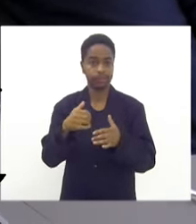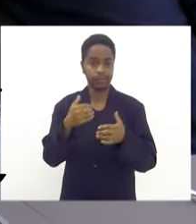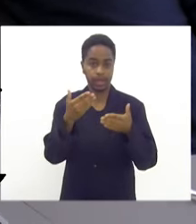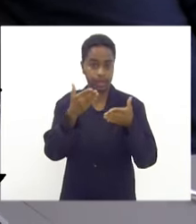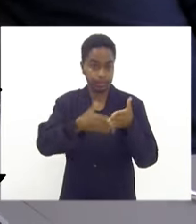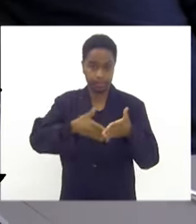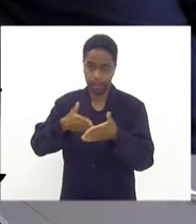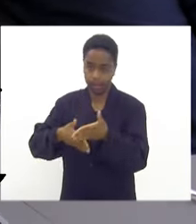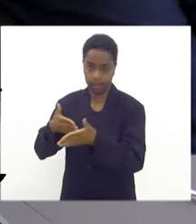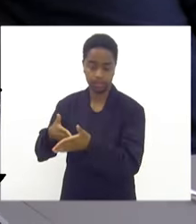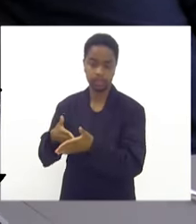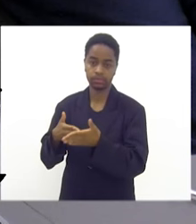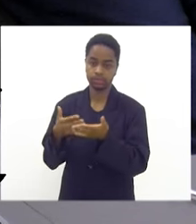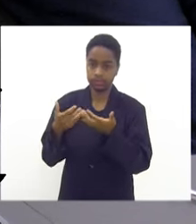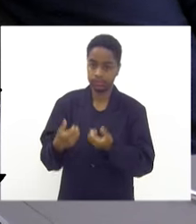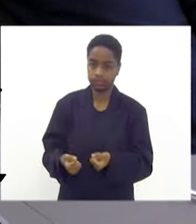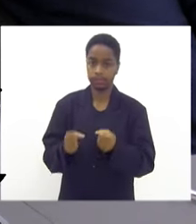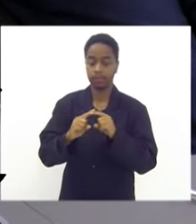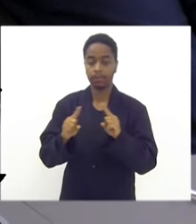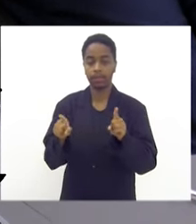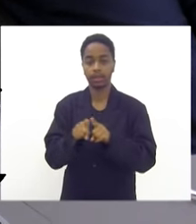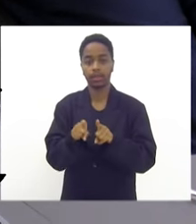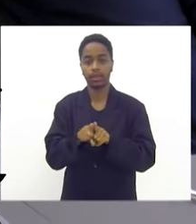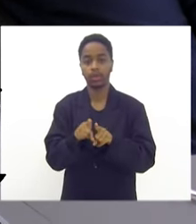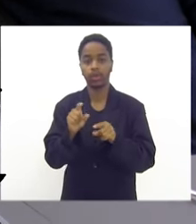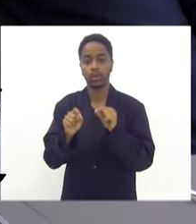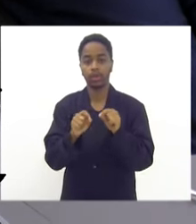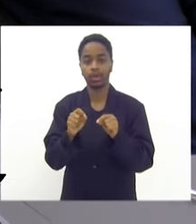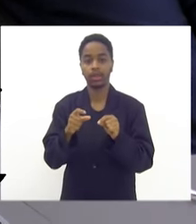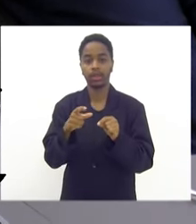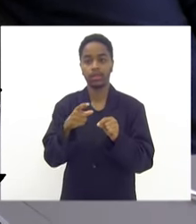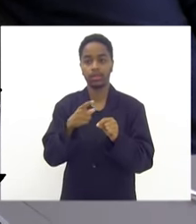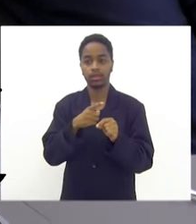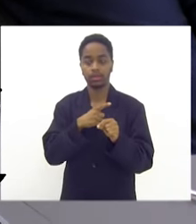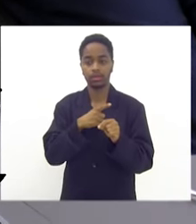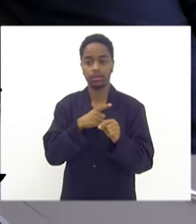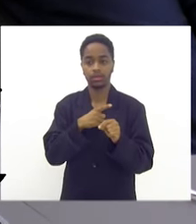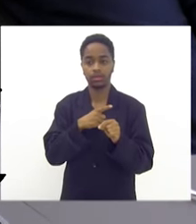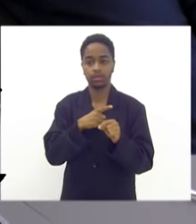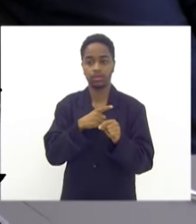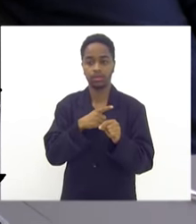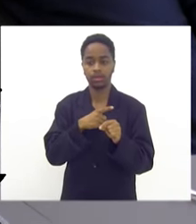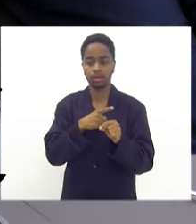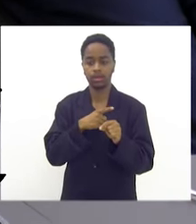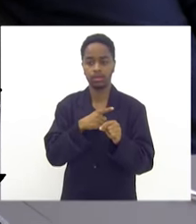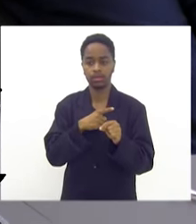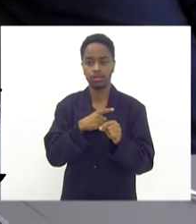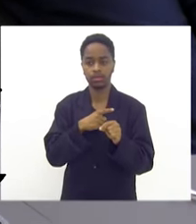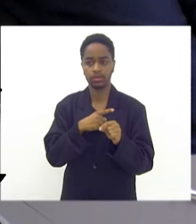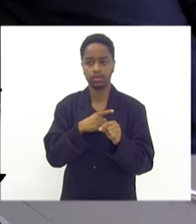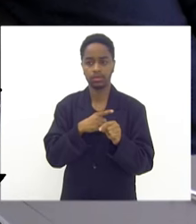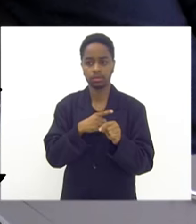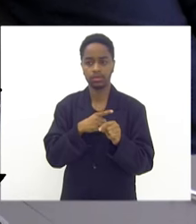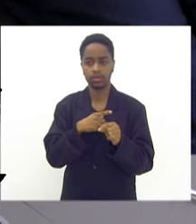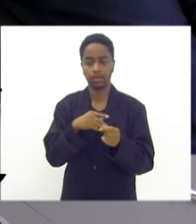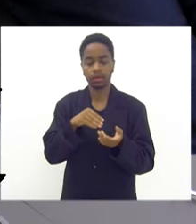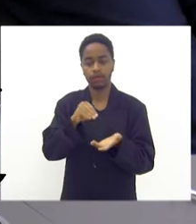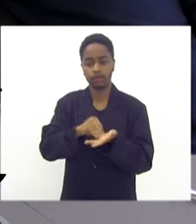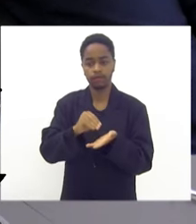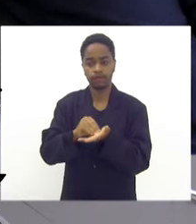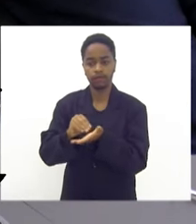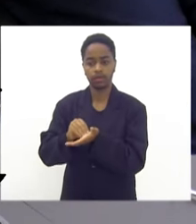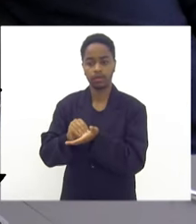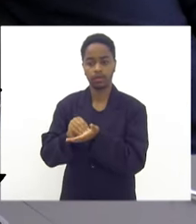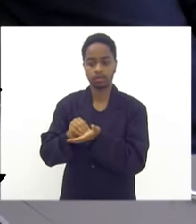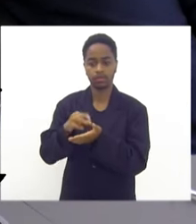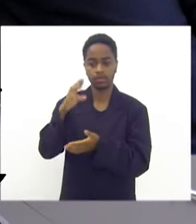competitividade mas também virou Entreposto de droga verdade é essa por conta dessa absoluta falta de fiscalização